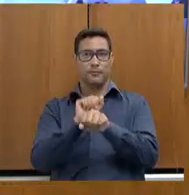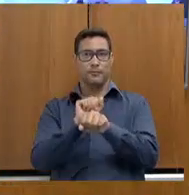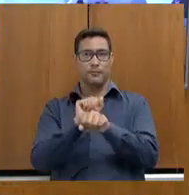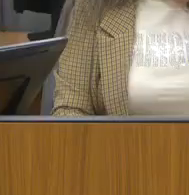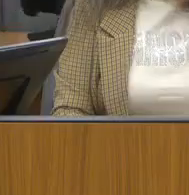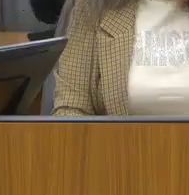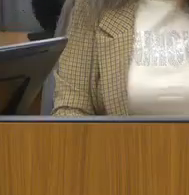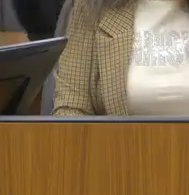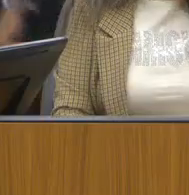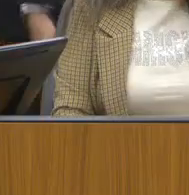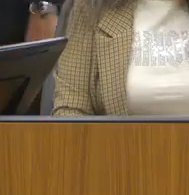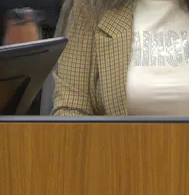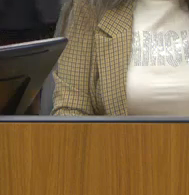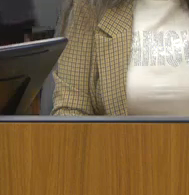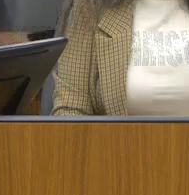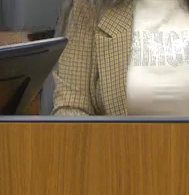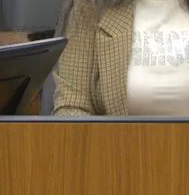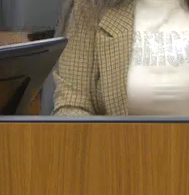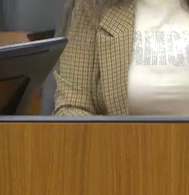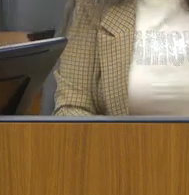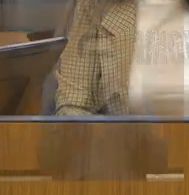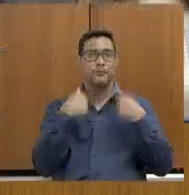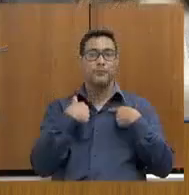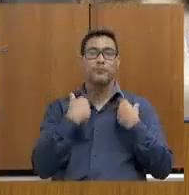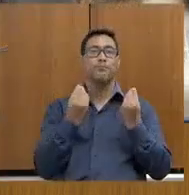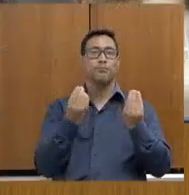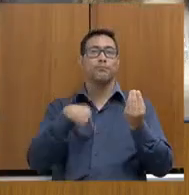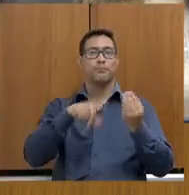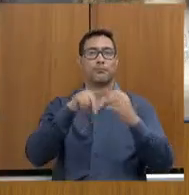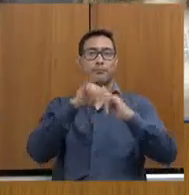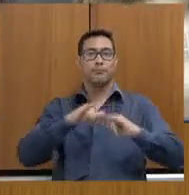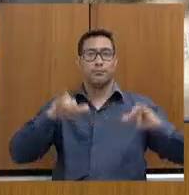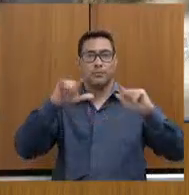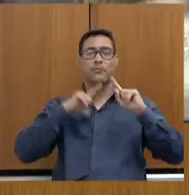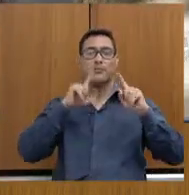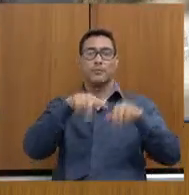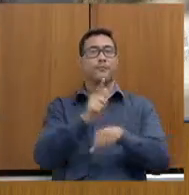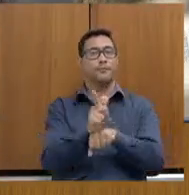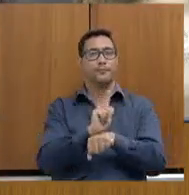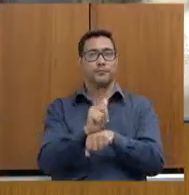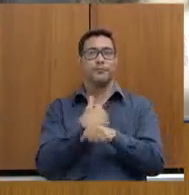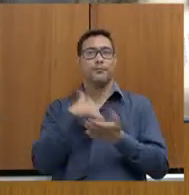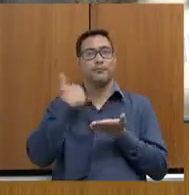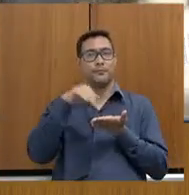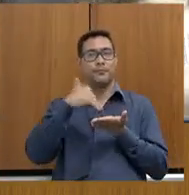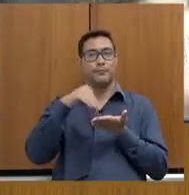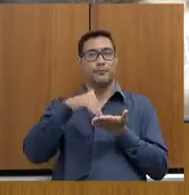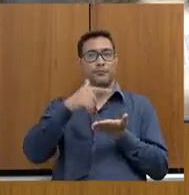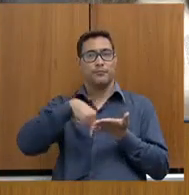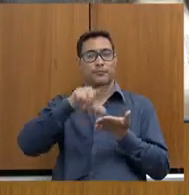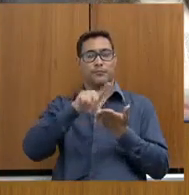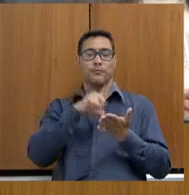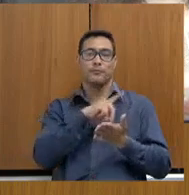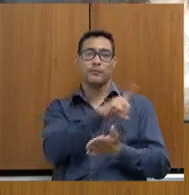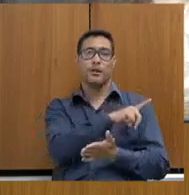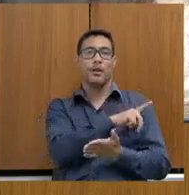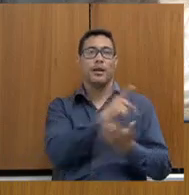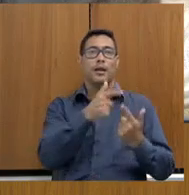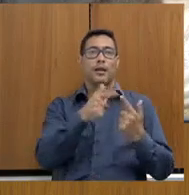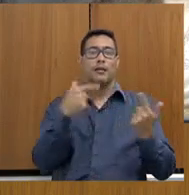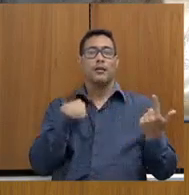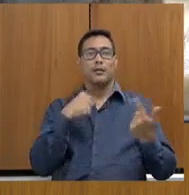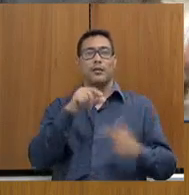Esta reunião se destina a prestar informações sobre a gestão da Secretaria de Estado de Justiça e Segurança Pública,